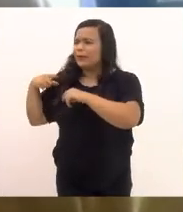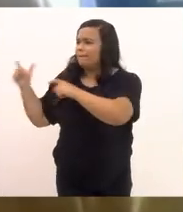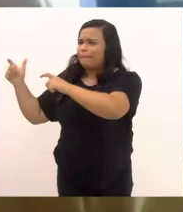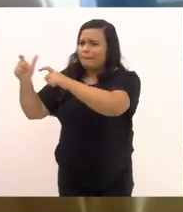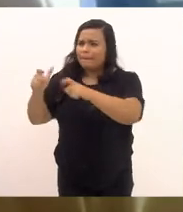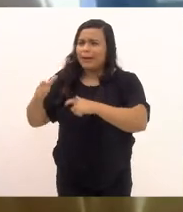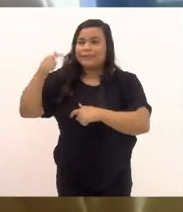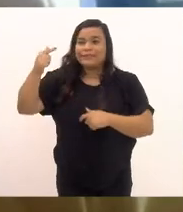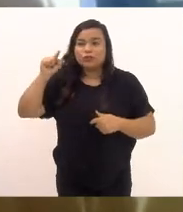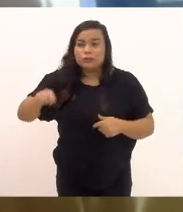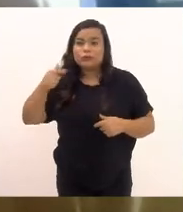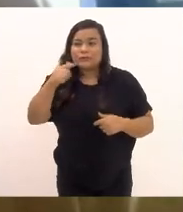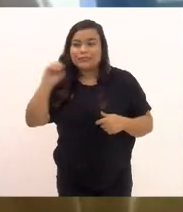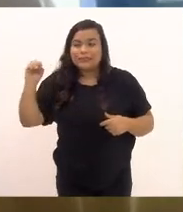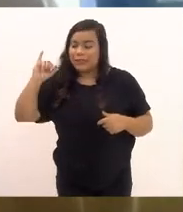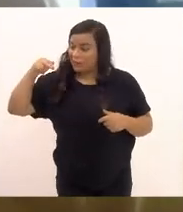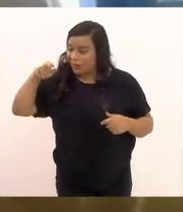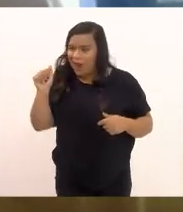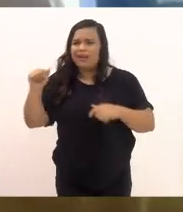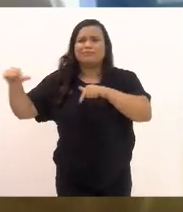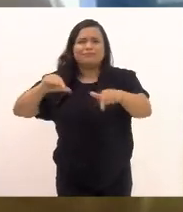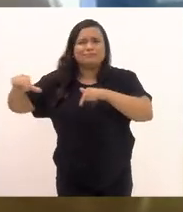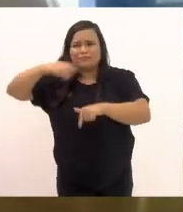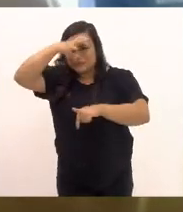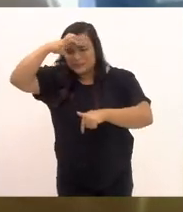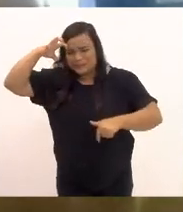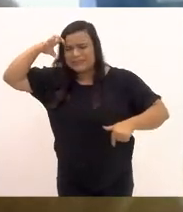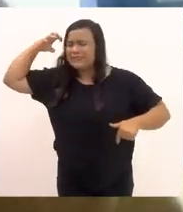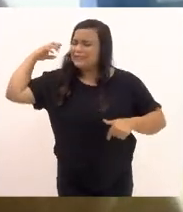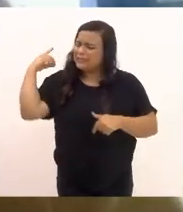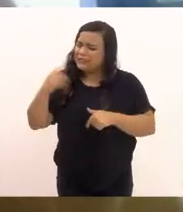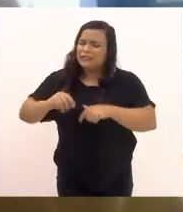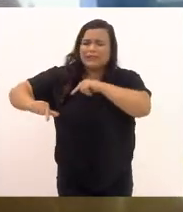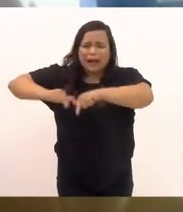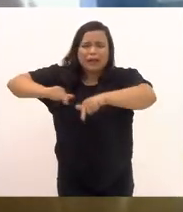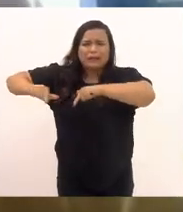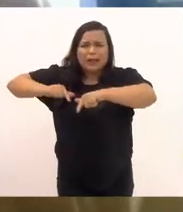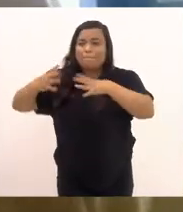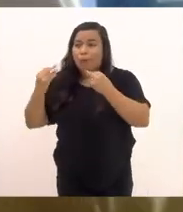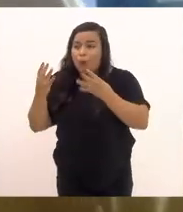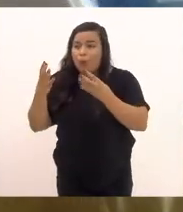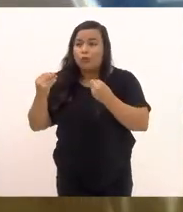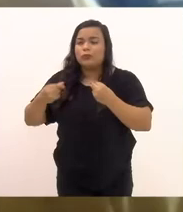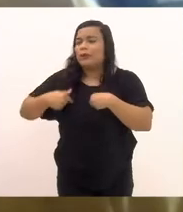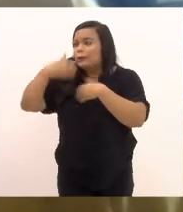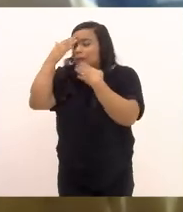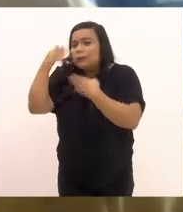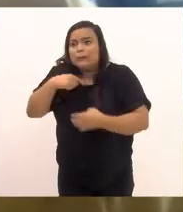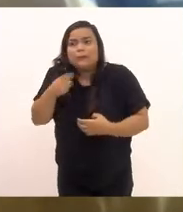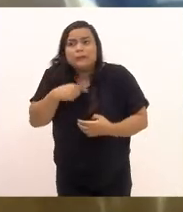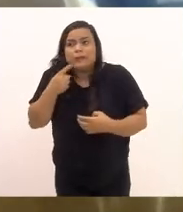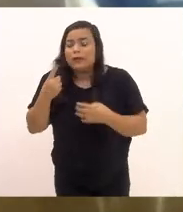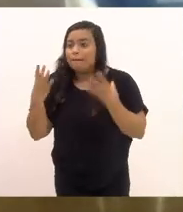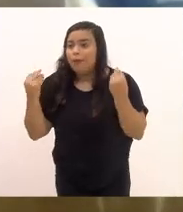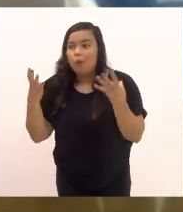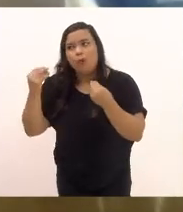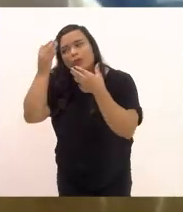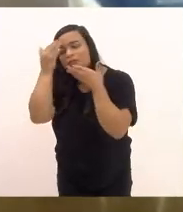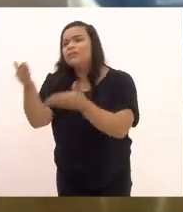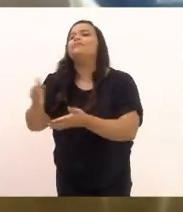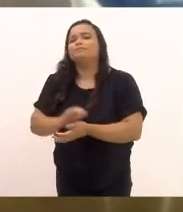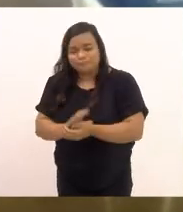mesmo. Não tenho como agradecer aos técnicos e ao presidente Filipe. Também o apoio